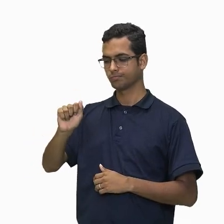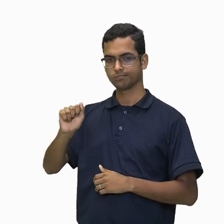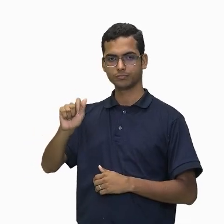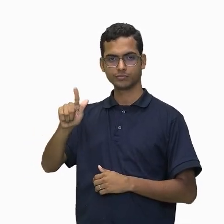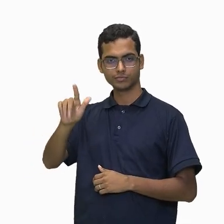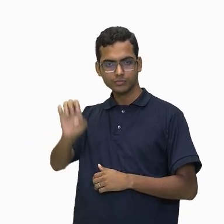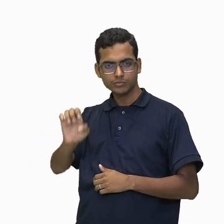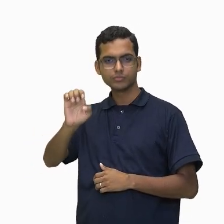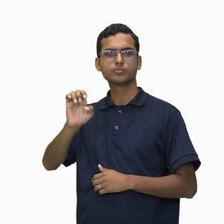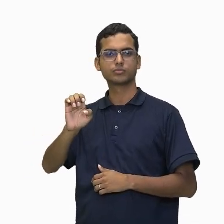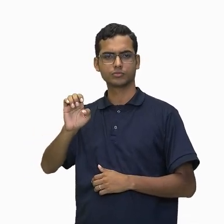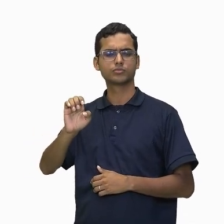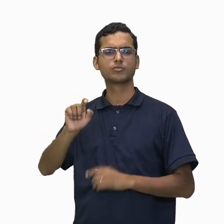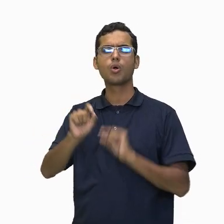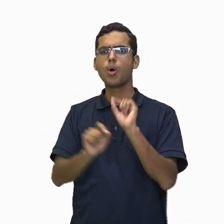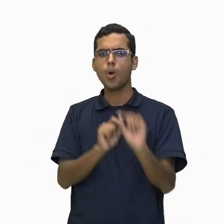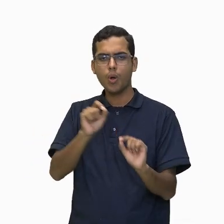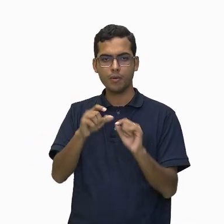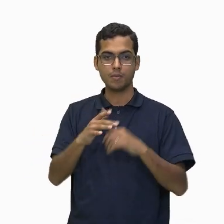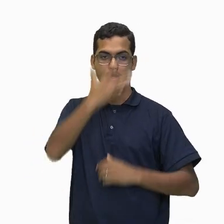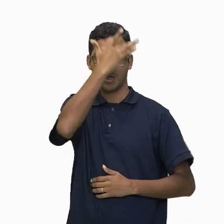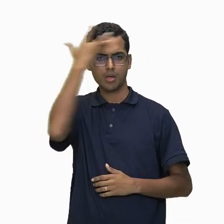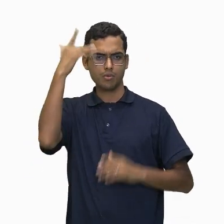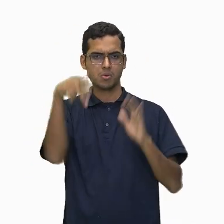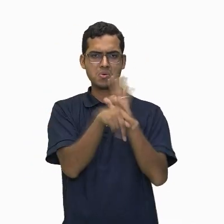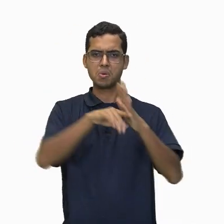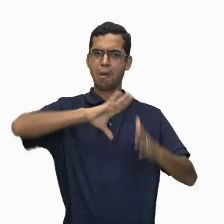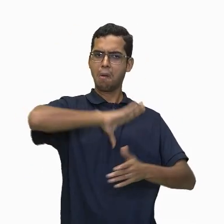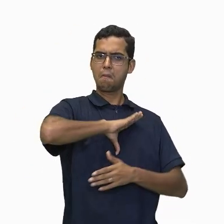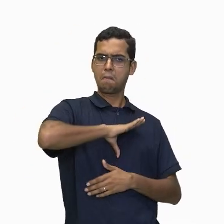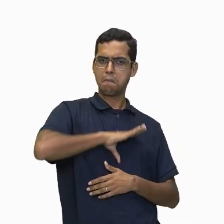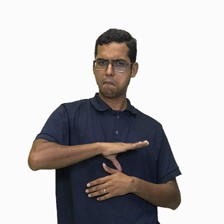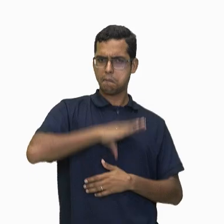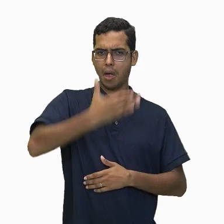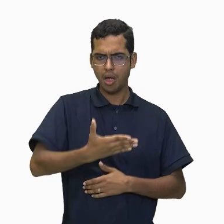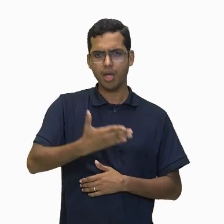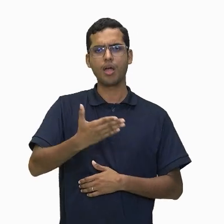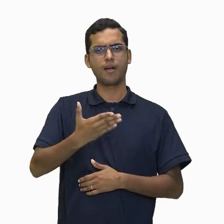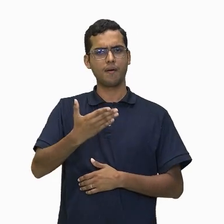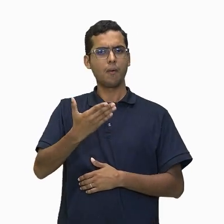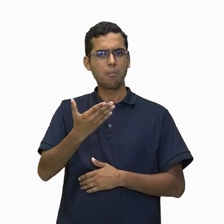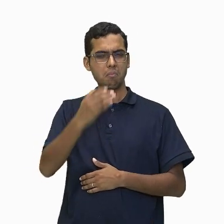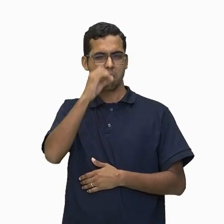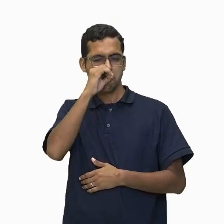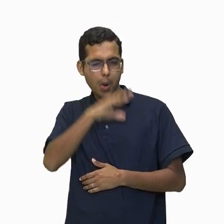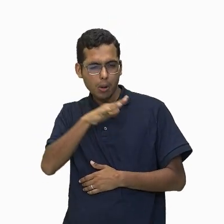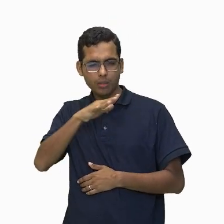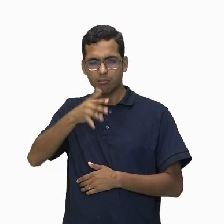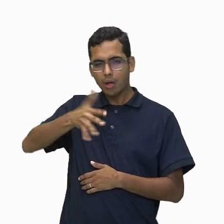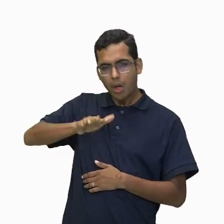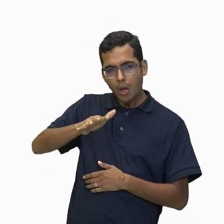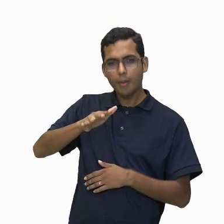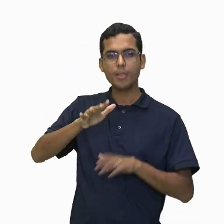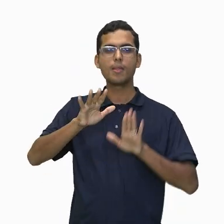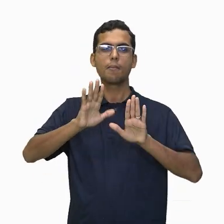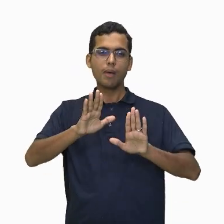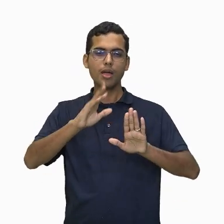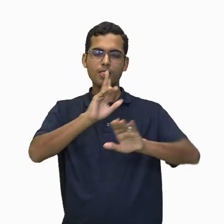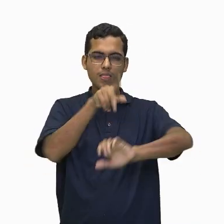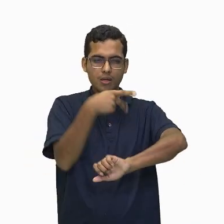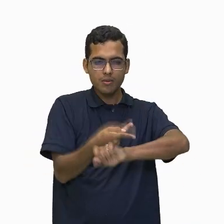rude, mas de forma divertida ou impressionante, aquela pessoa que fala mesmo, né? Mas que acaba soando assim